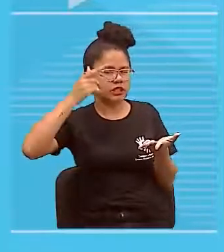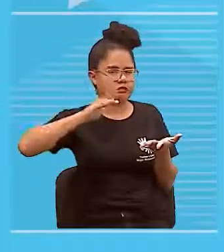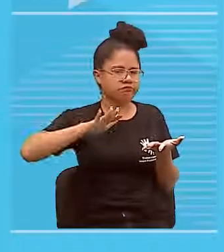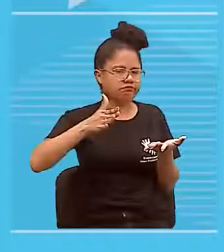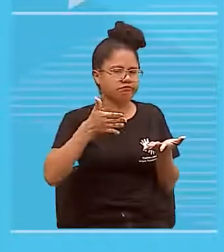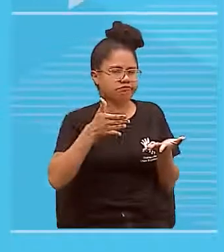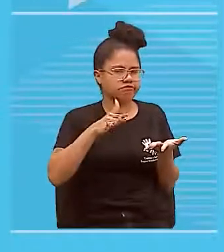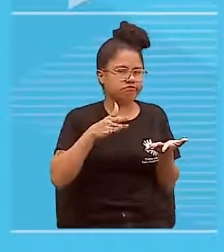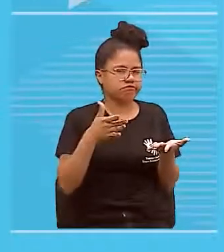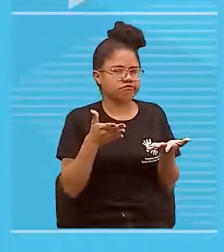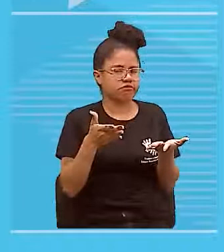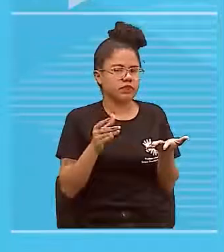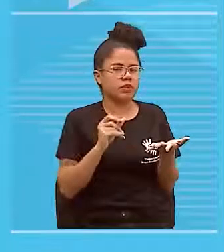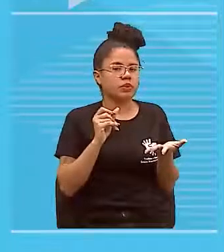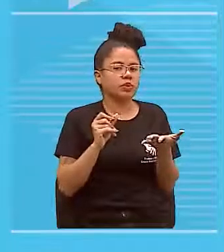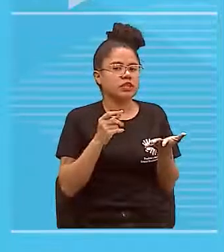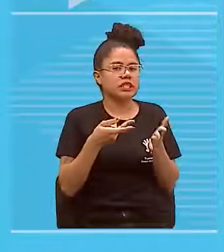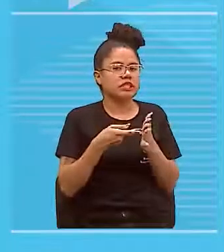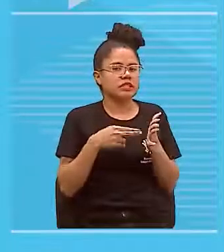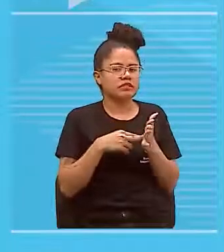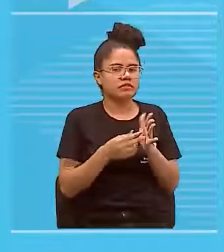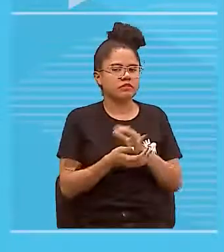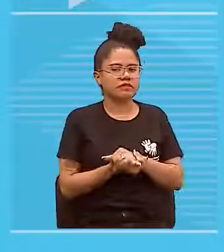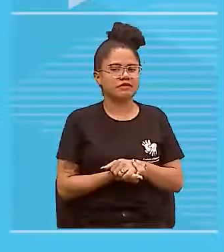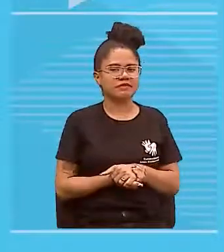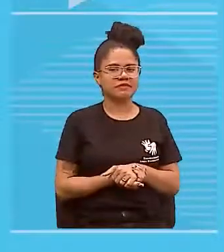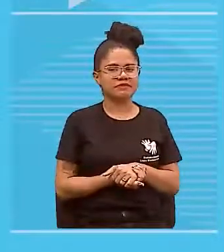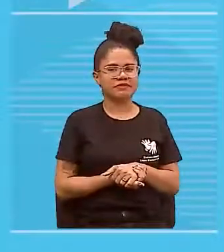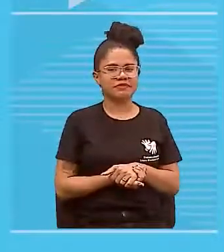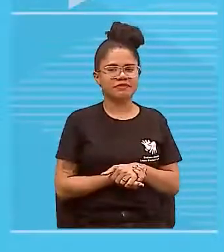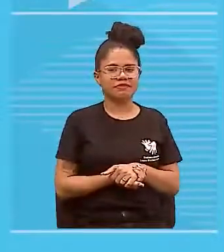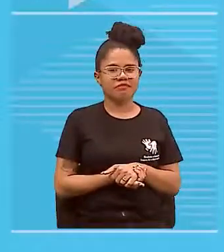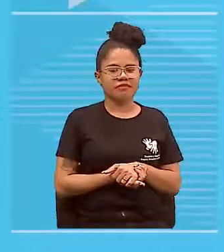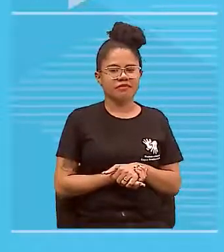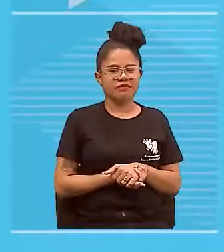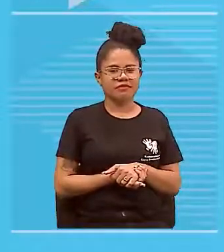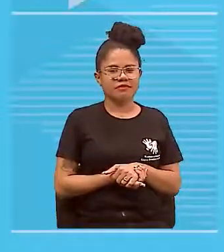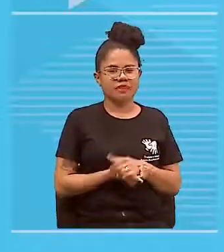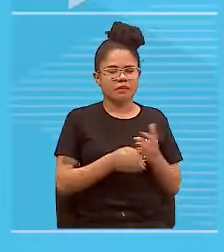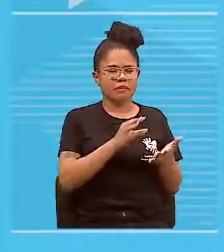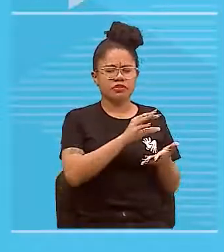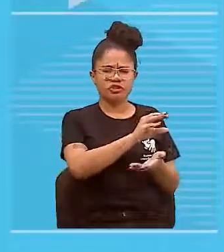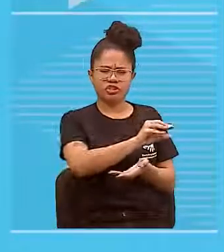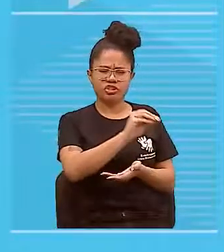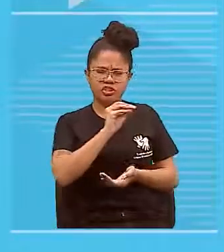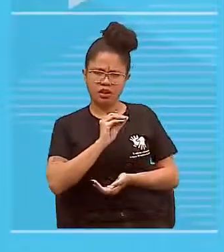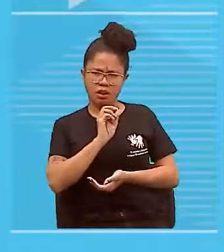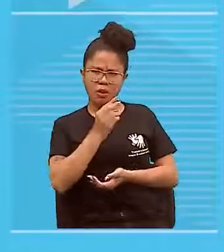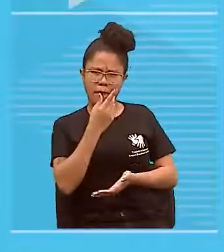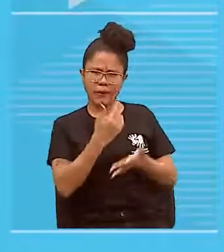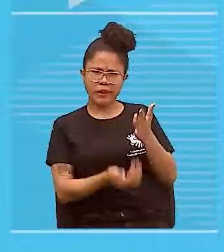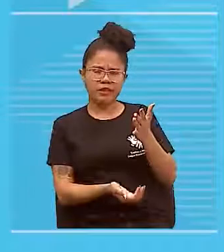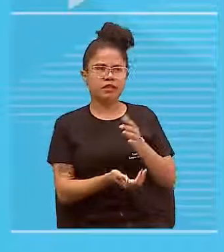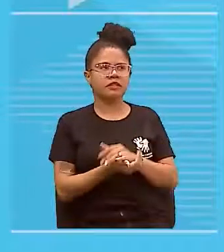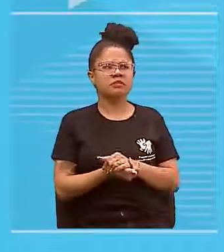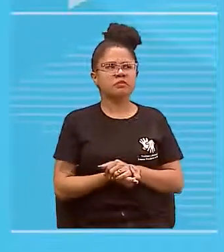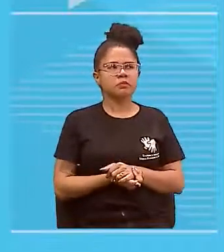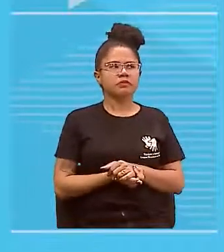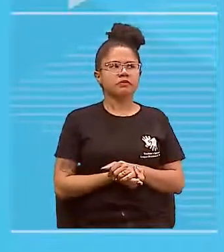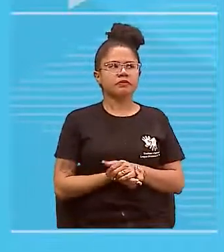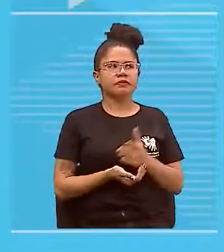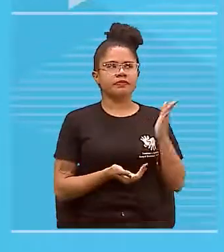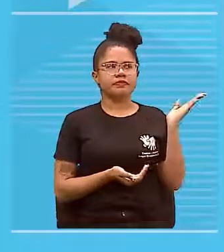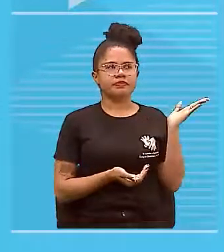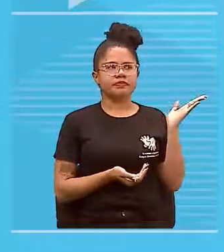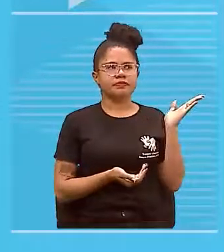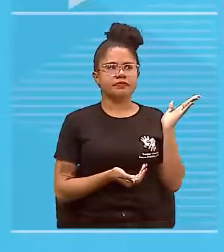ou menos satisfatória Ah é tirar ou perder a ideia de que eu uso